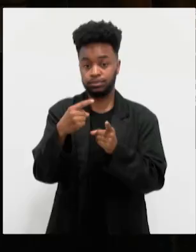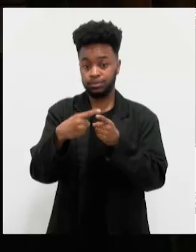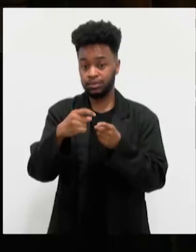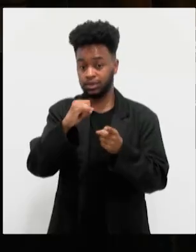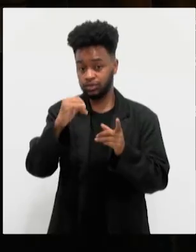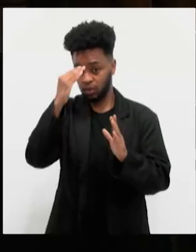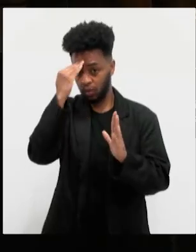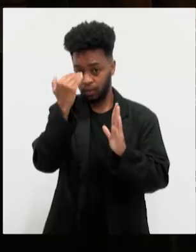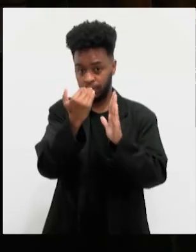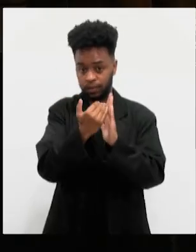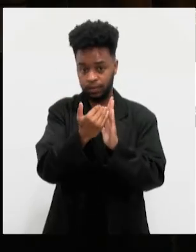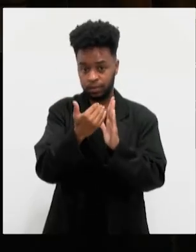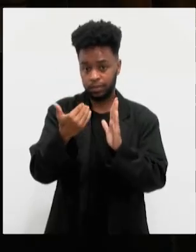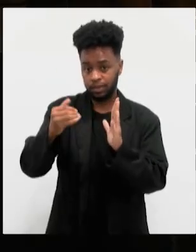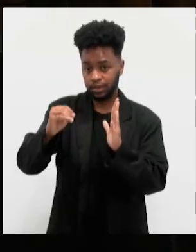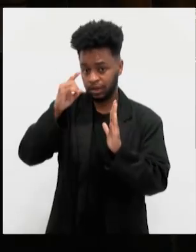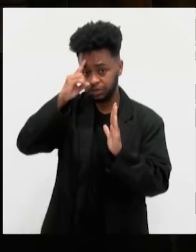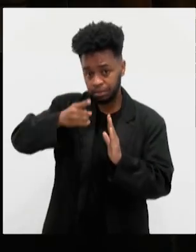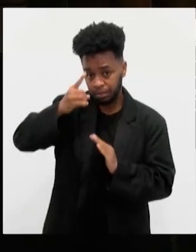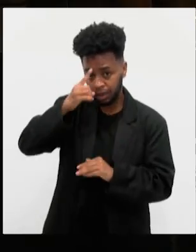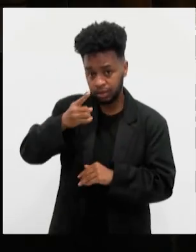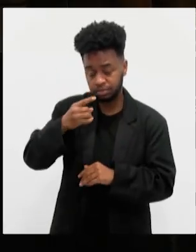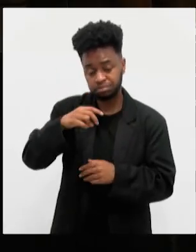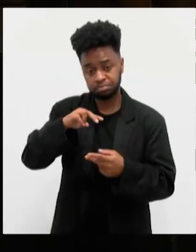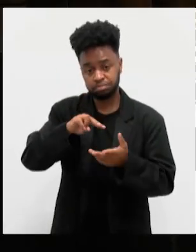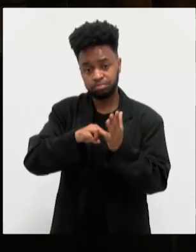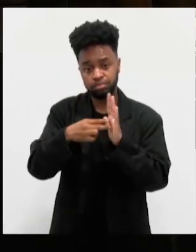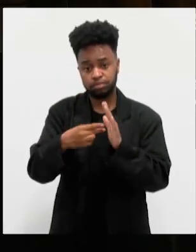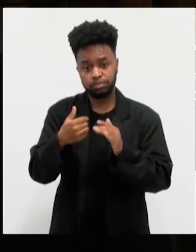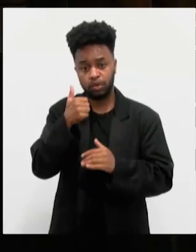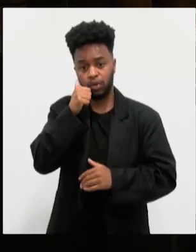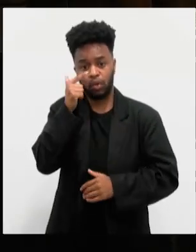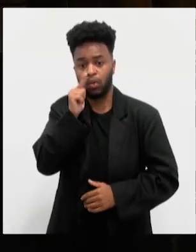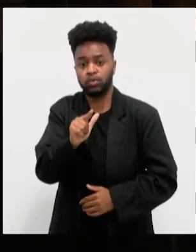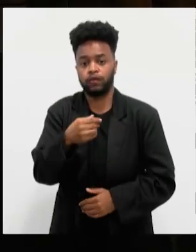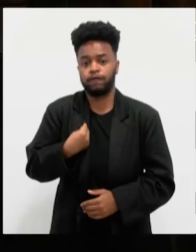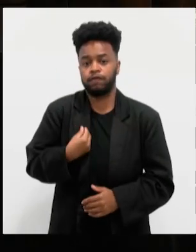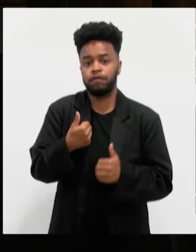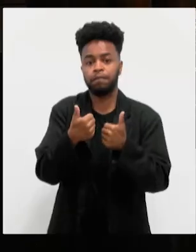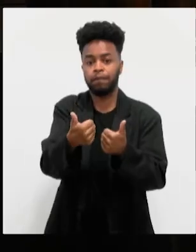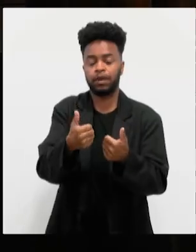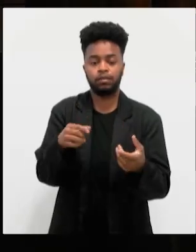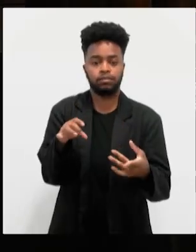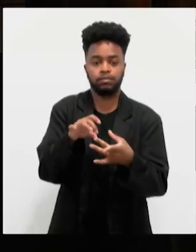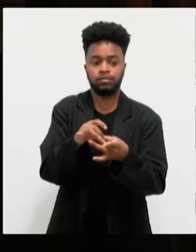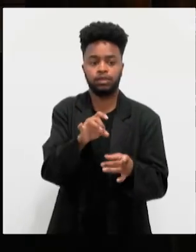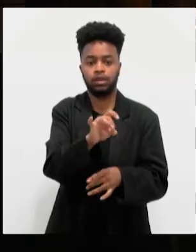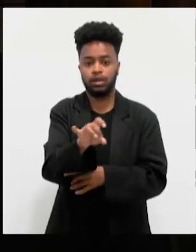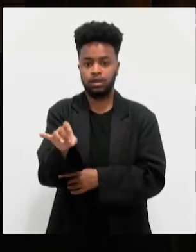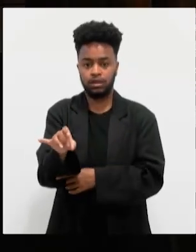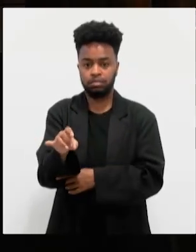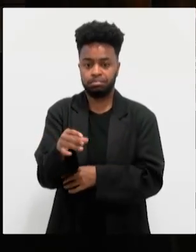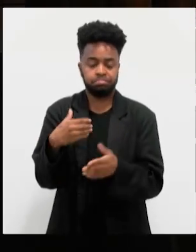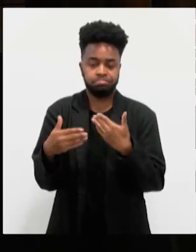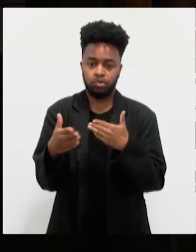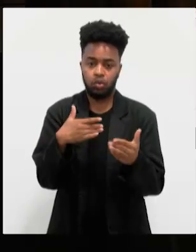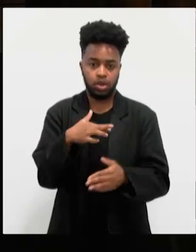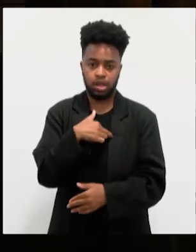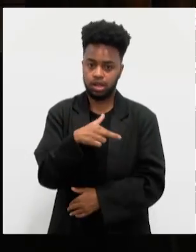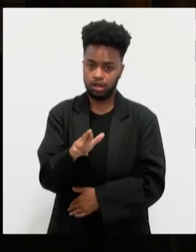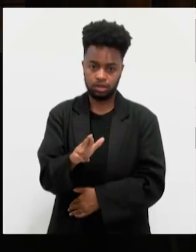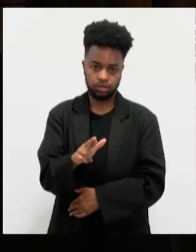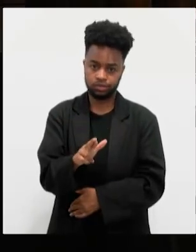10 mandamentos vai viver de bem com o seu semelhante, independente da